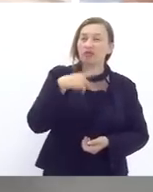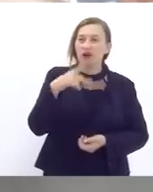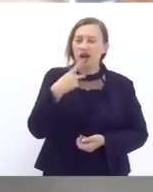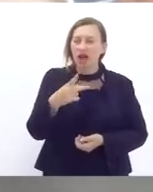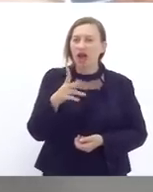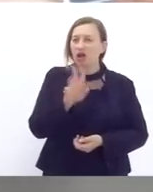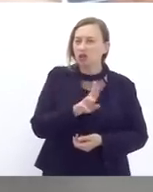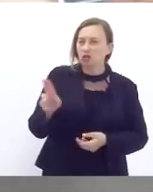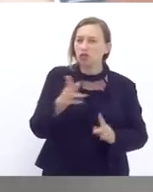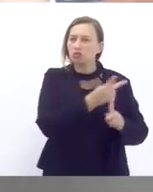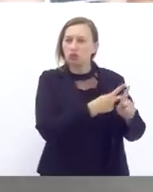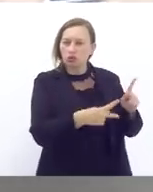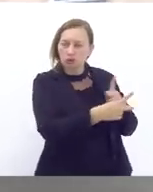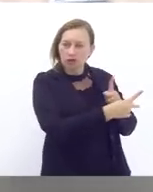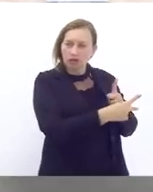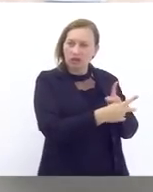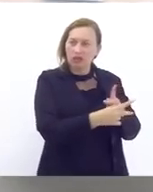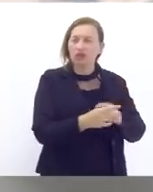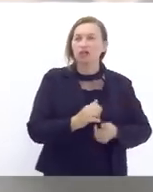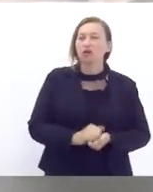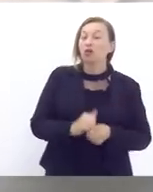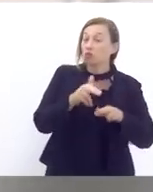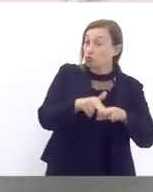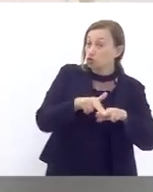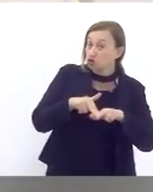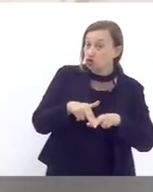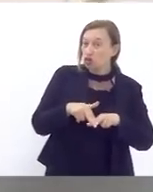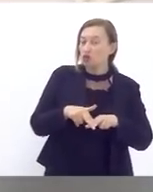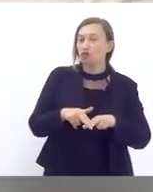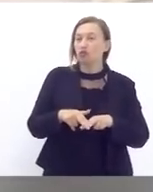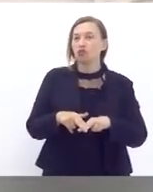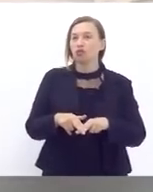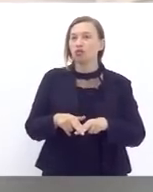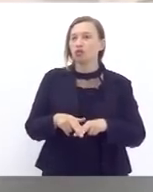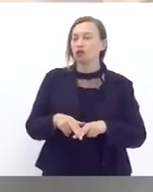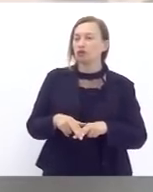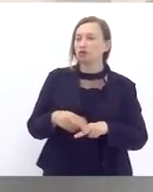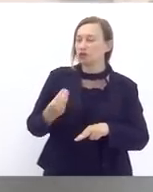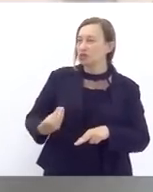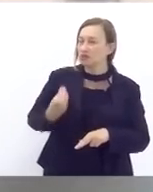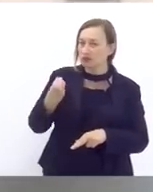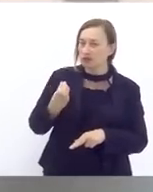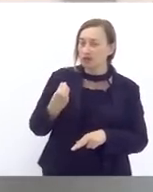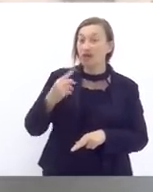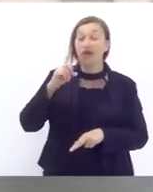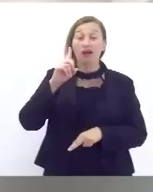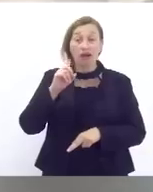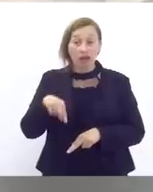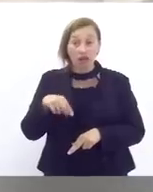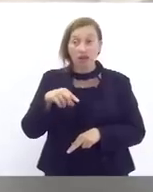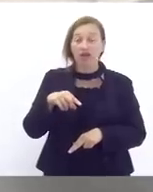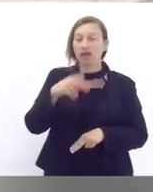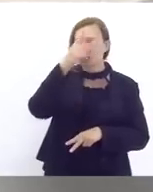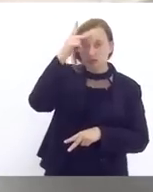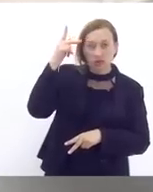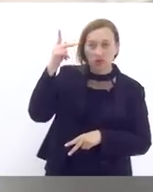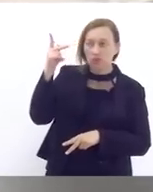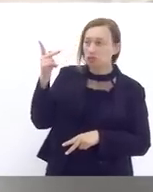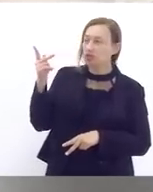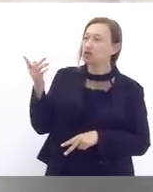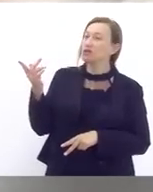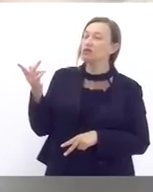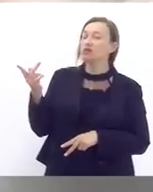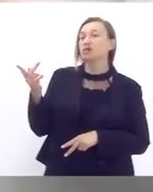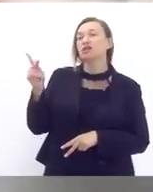que em nome do rio previdência que a razão né do nosso existir são as pensionistas são os inativos